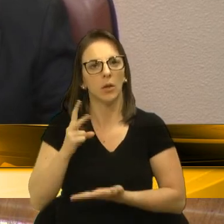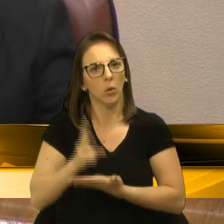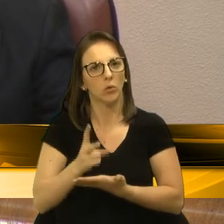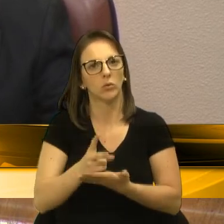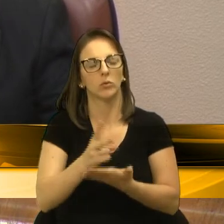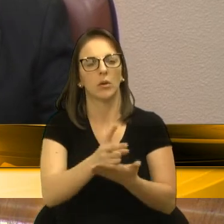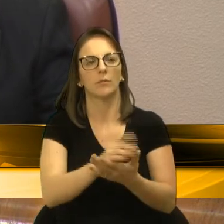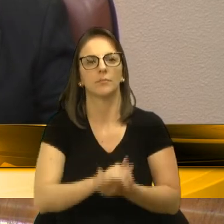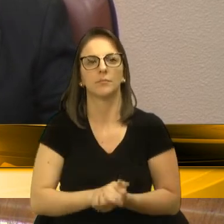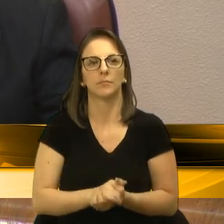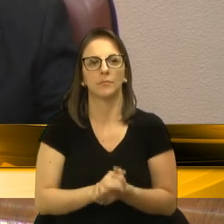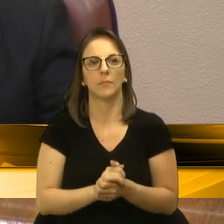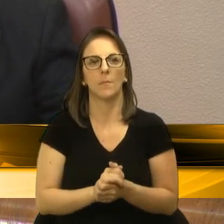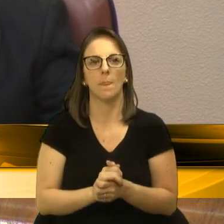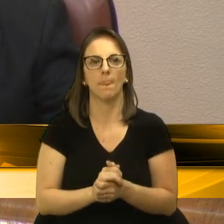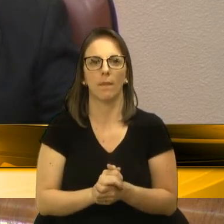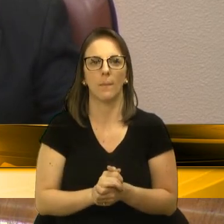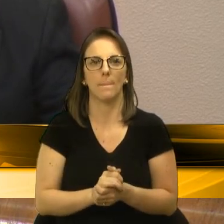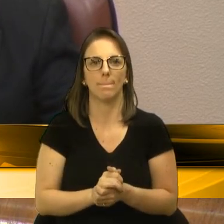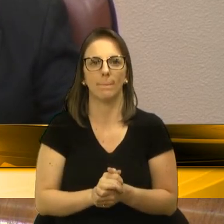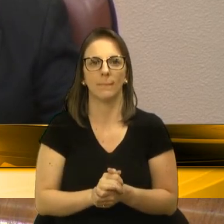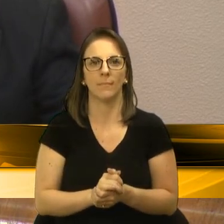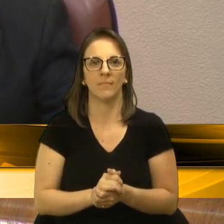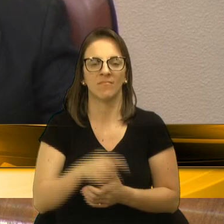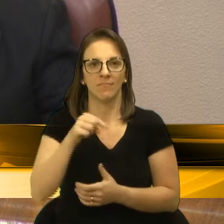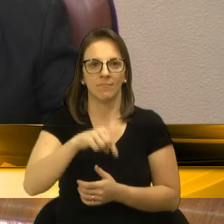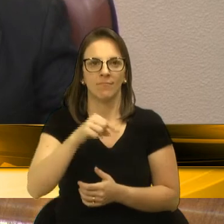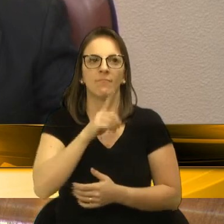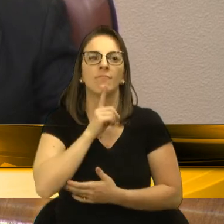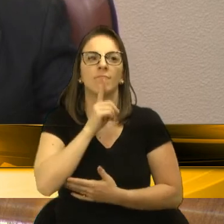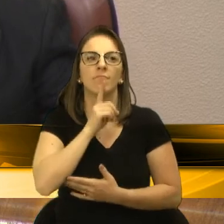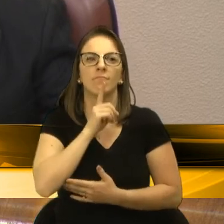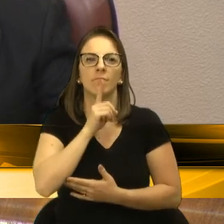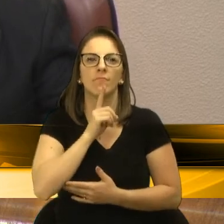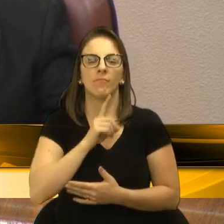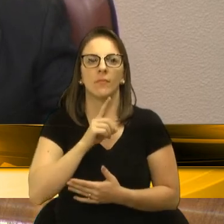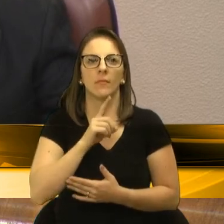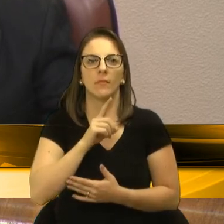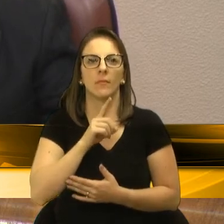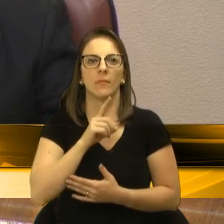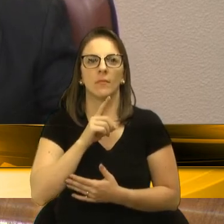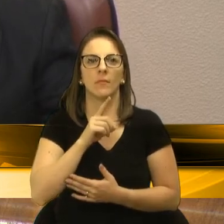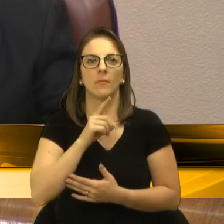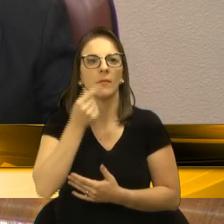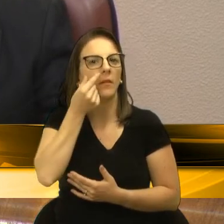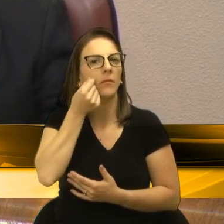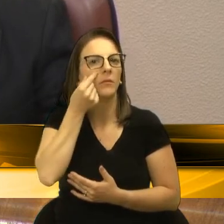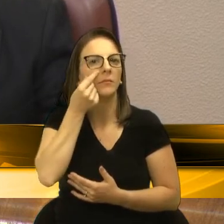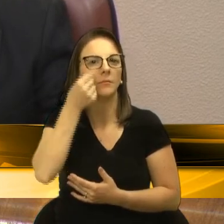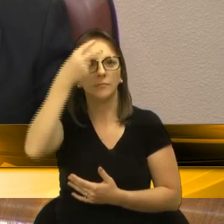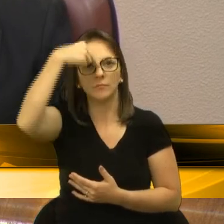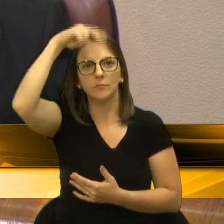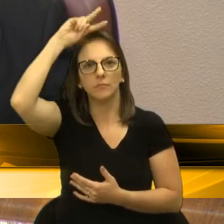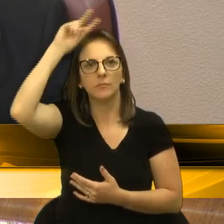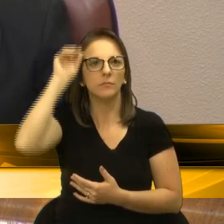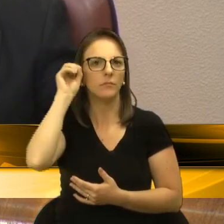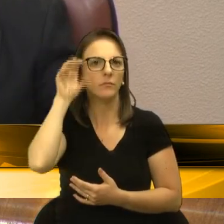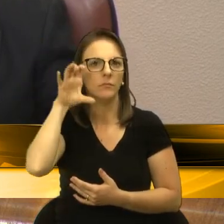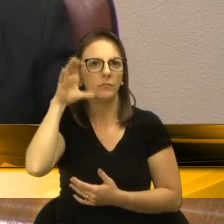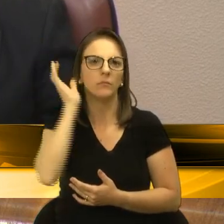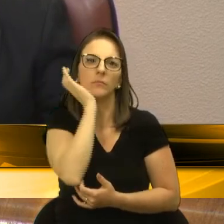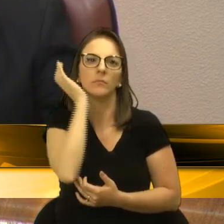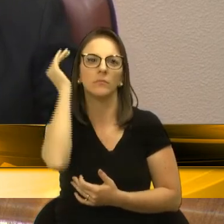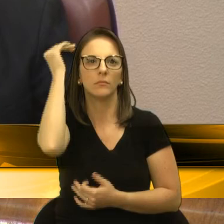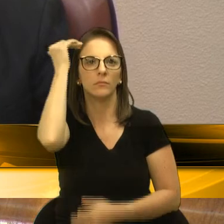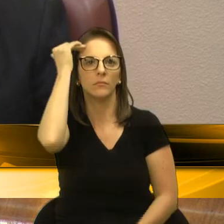procedimento. Aqui sem vereador Alberto Meneguzzi, PSB, Eloy Frisso, Edson da Rosa, Elisandro Fiuza, Felipe